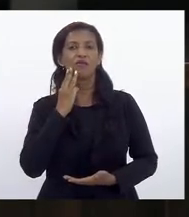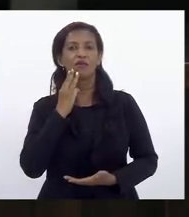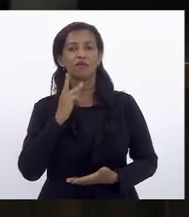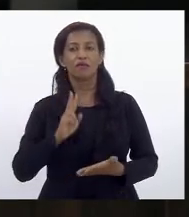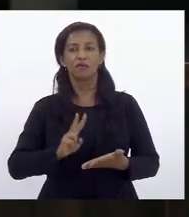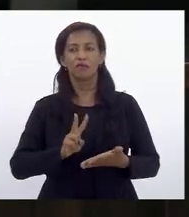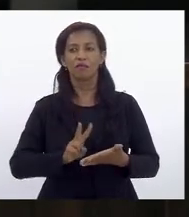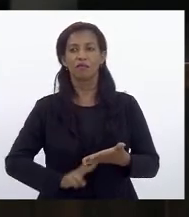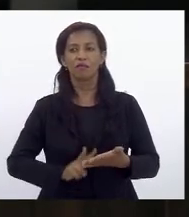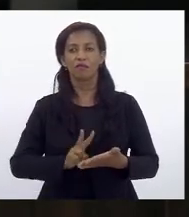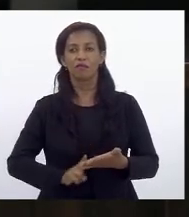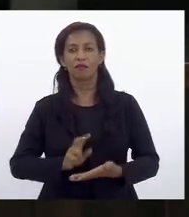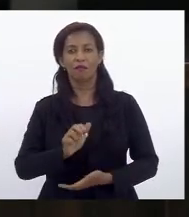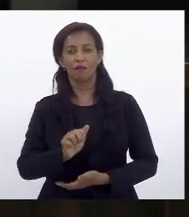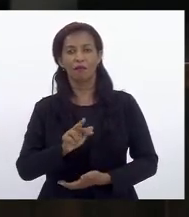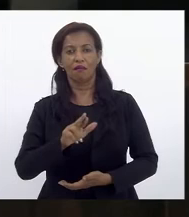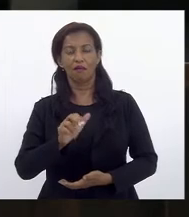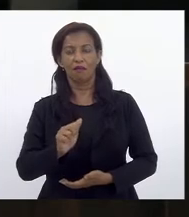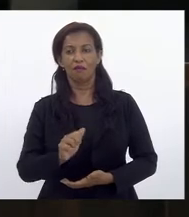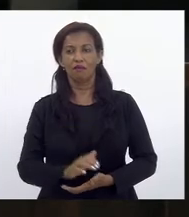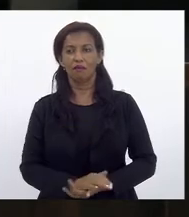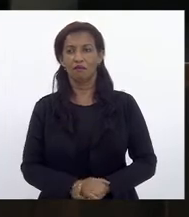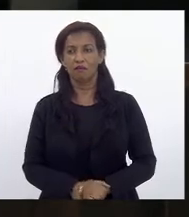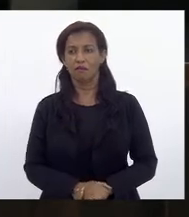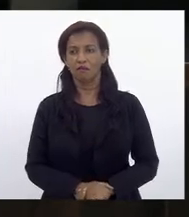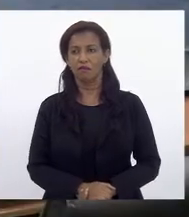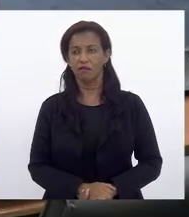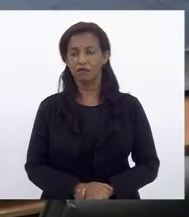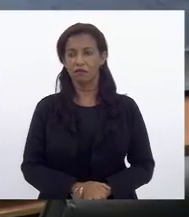a leitura da ata da sessão anterior.